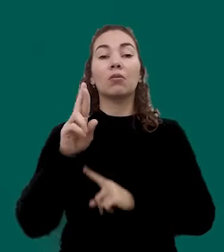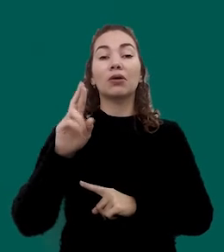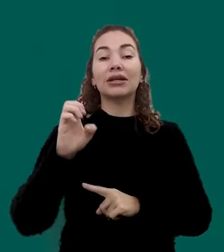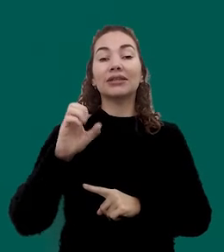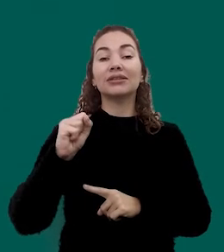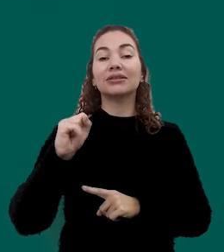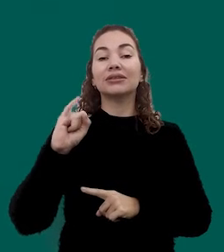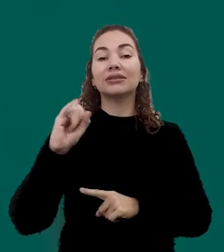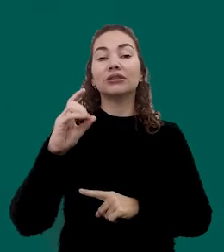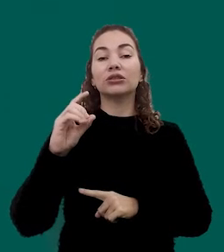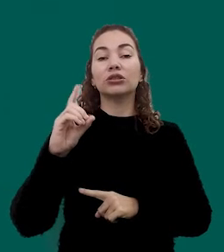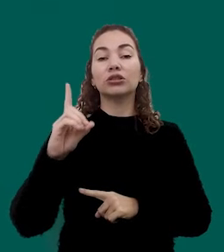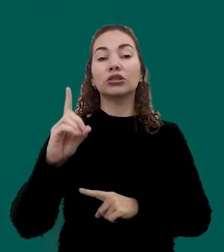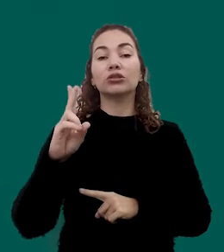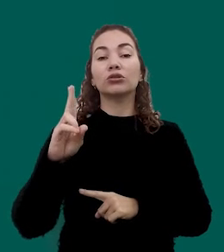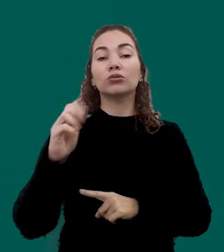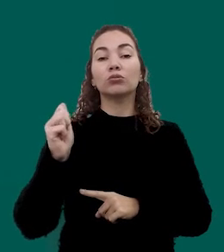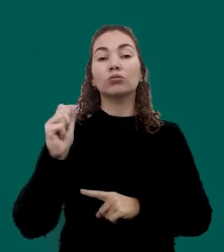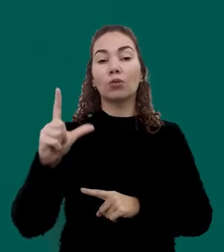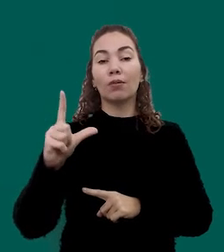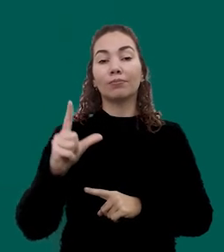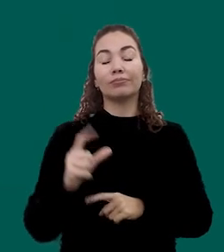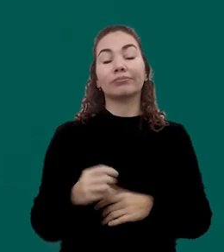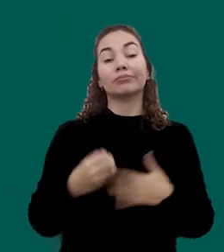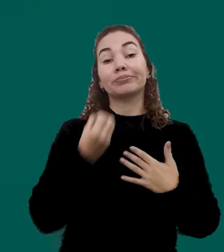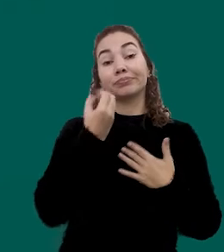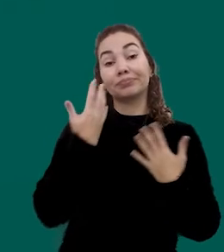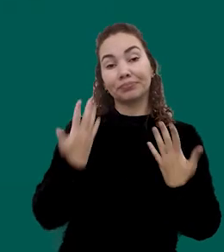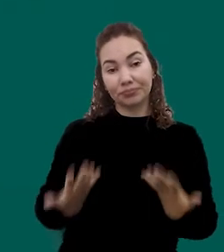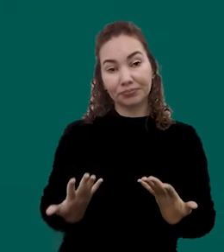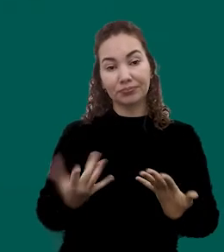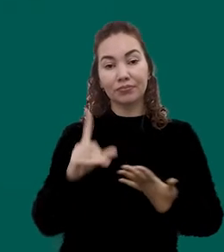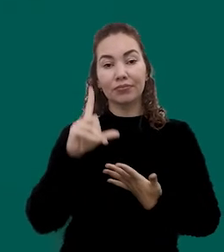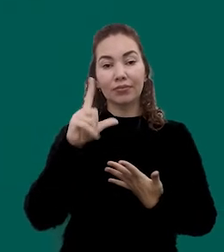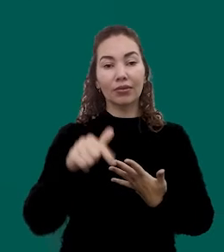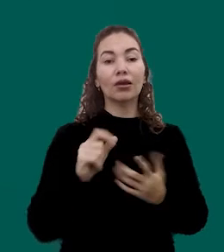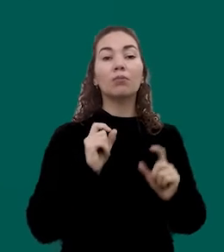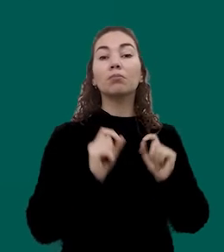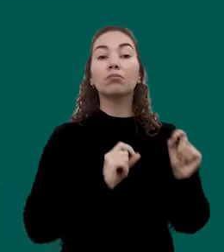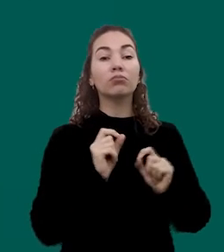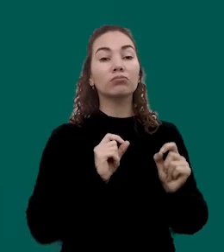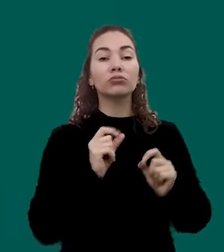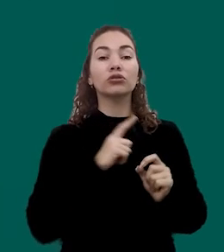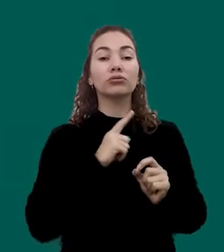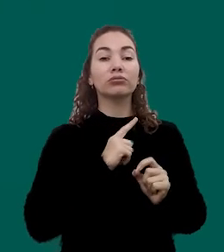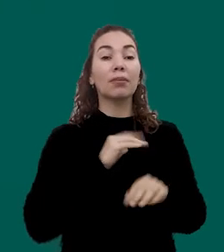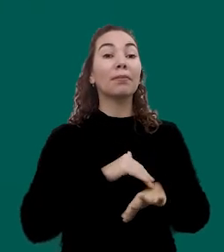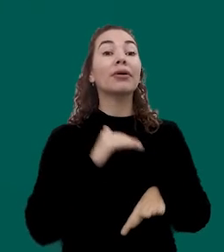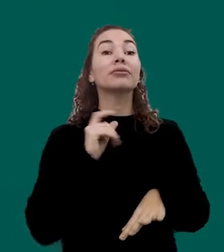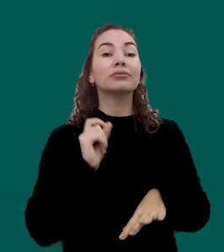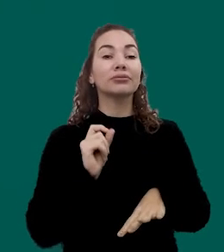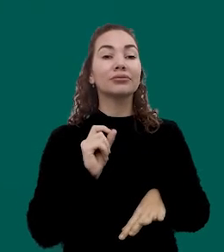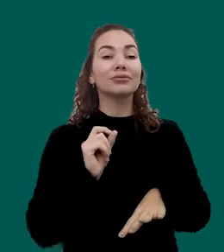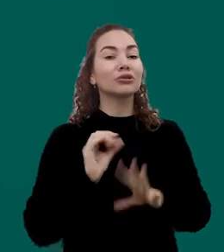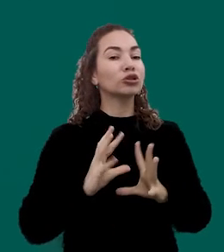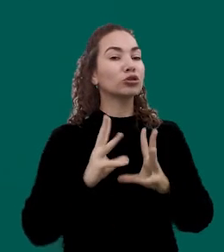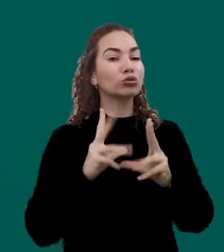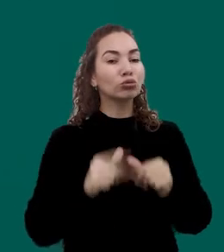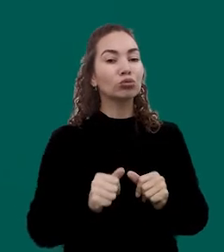residual, certo? Bom, depois disso, o que nós ainda temos? Todo